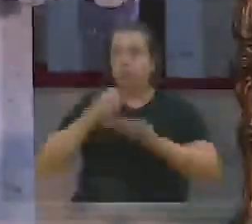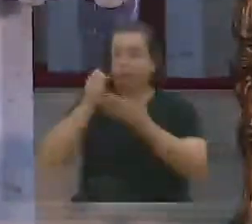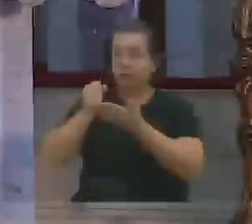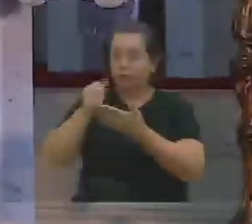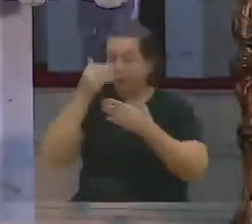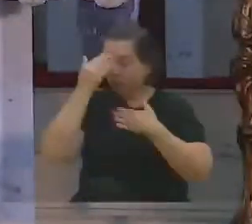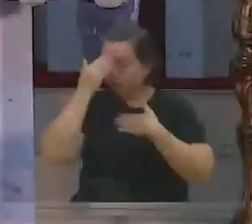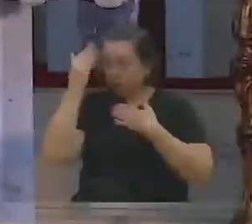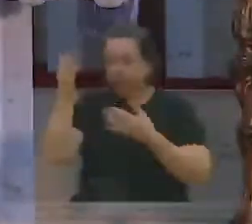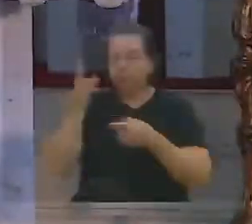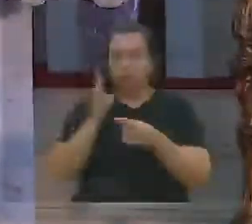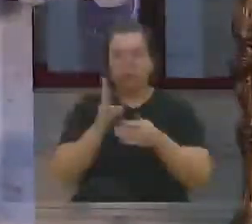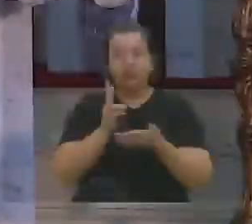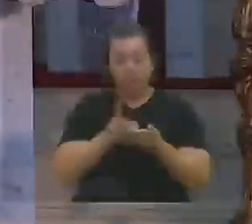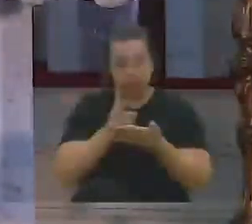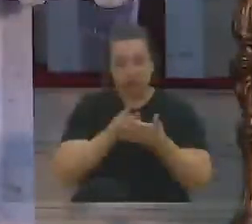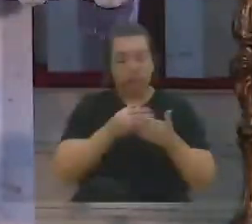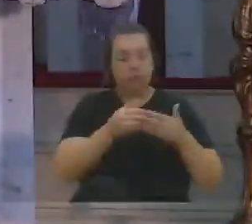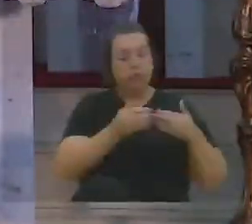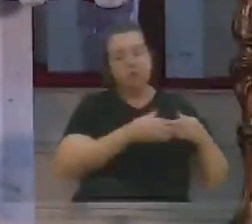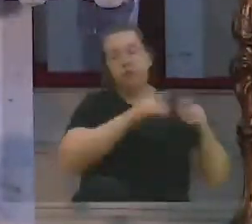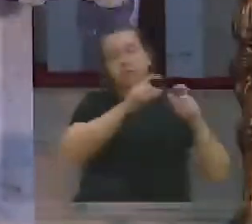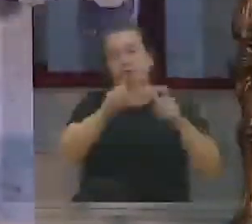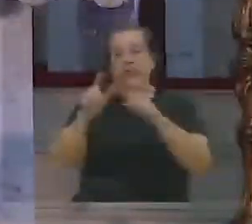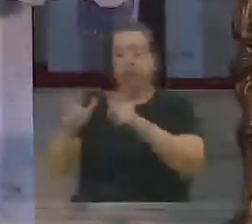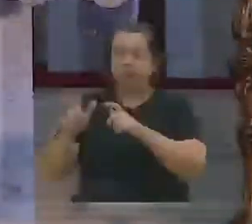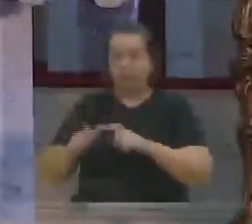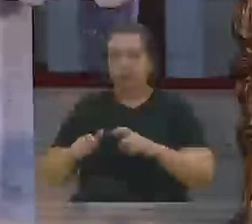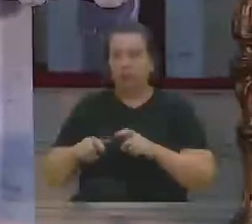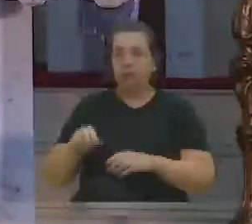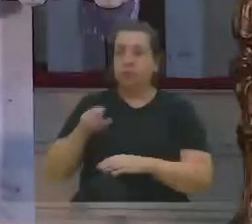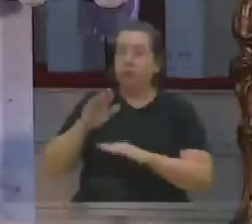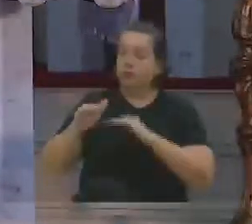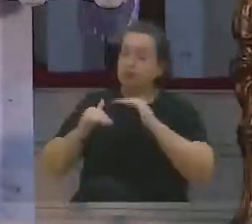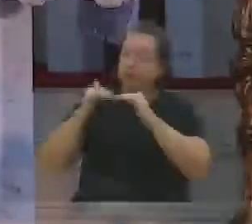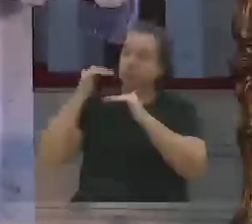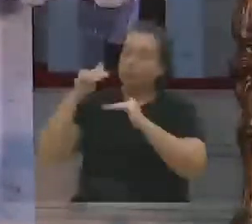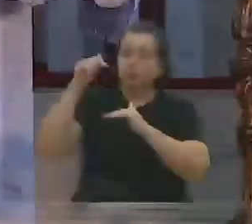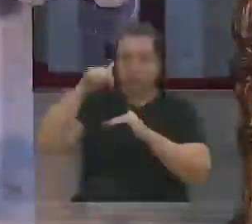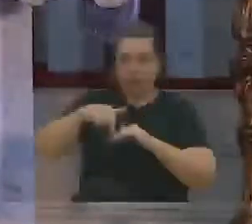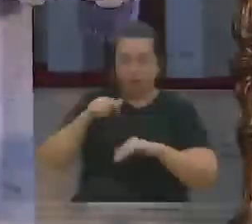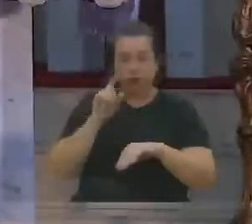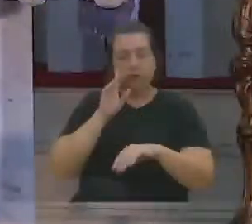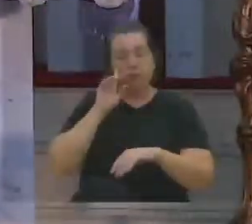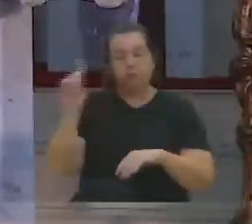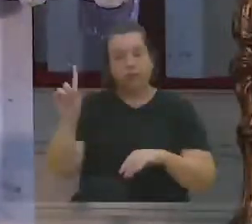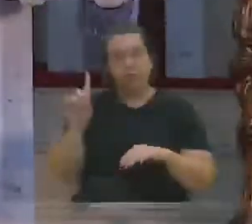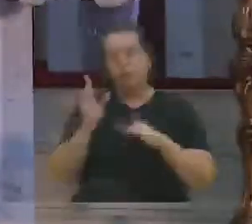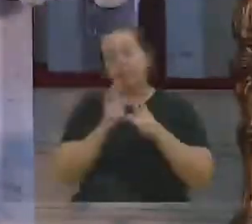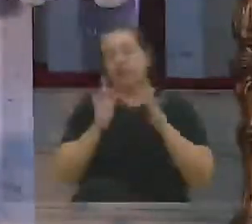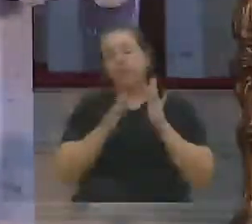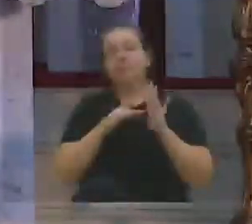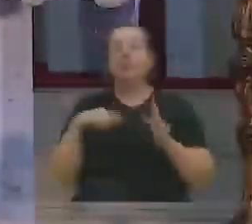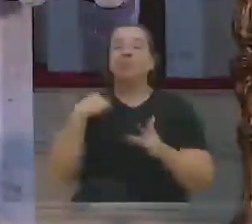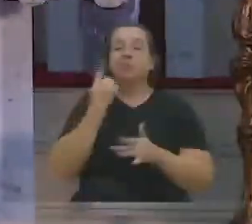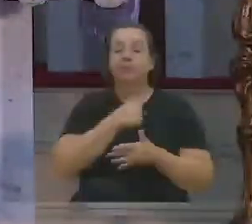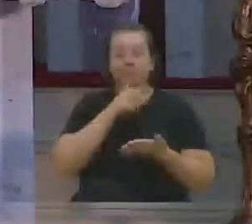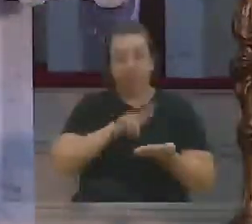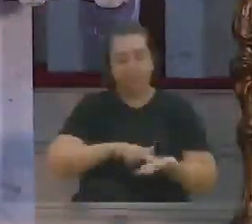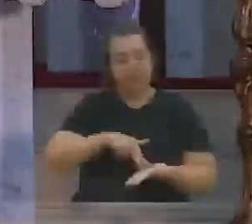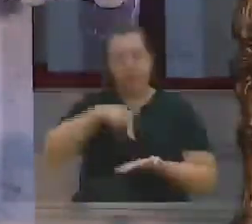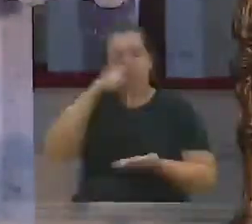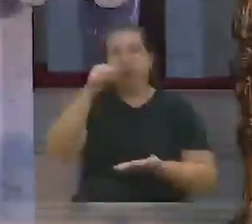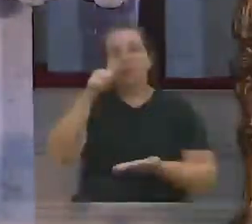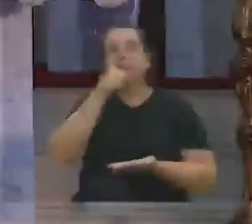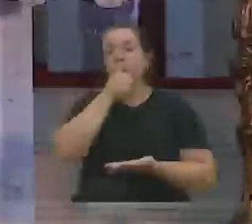salvação dar-vos graças sempre em todo lugar, sobretudo neste dia, em que Cristo, nossa Páscoa,